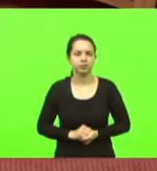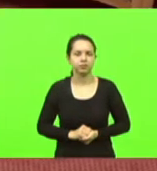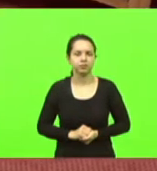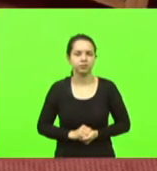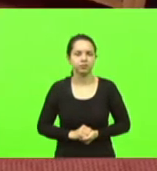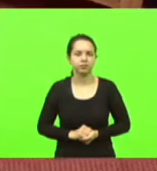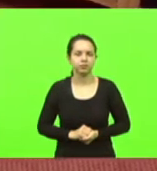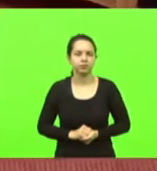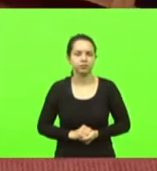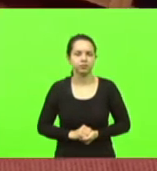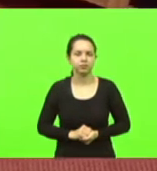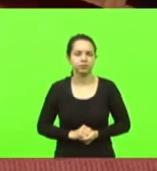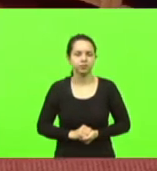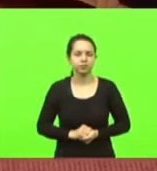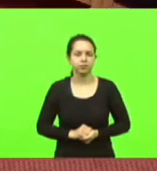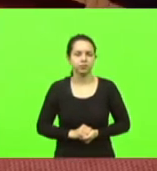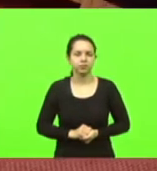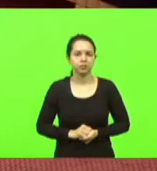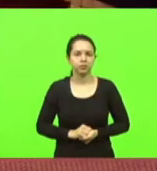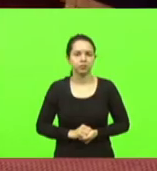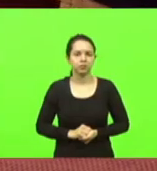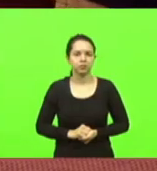E aí